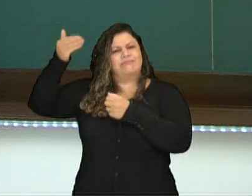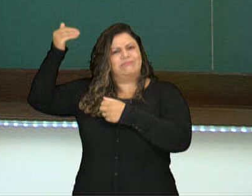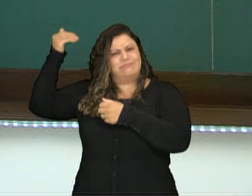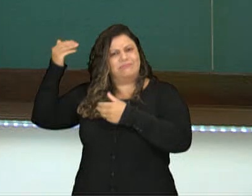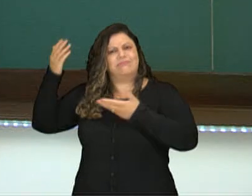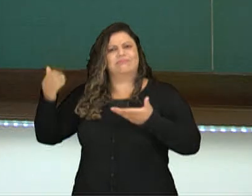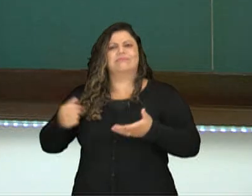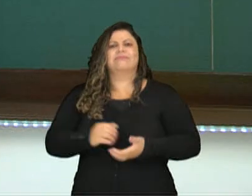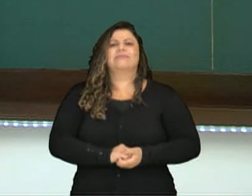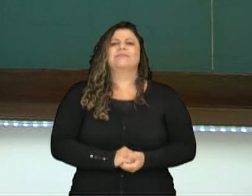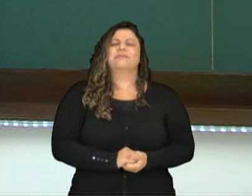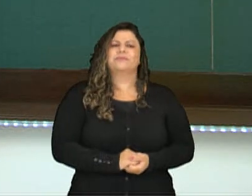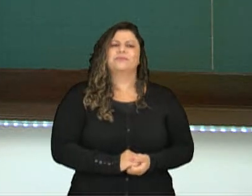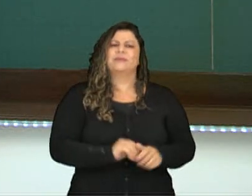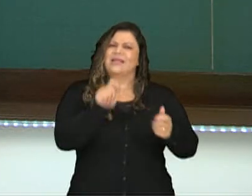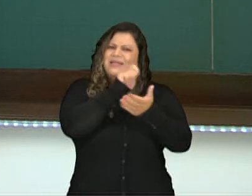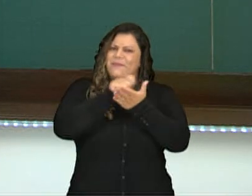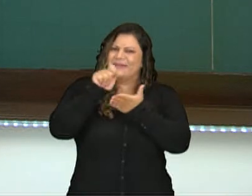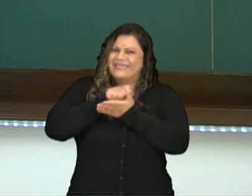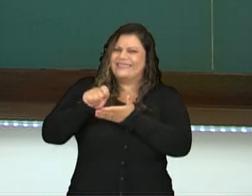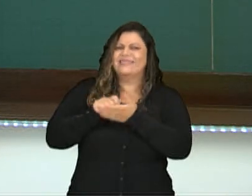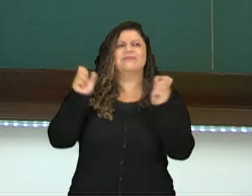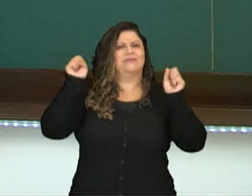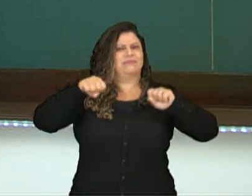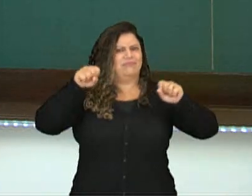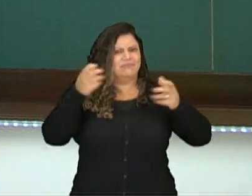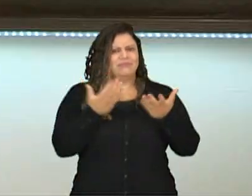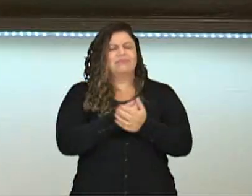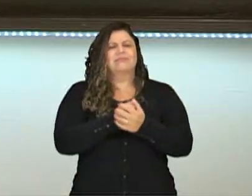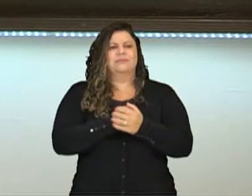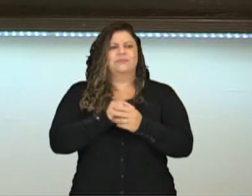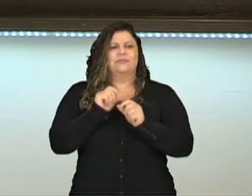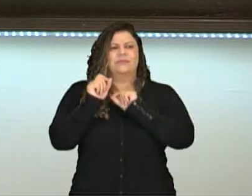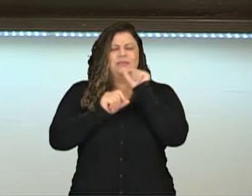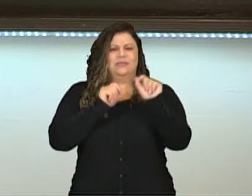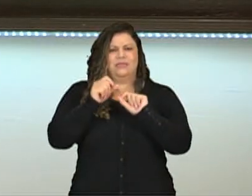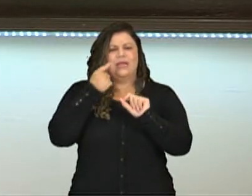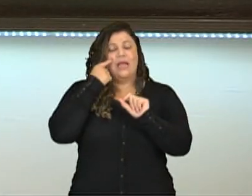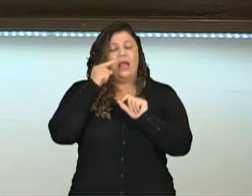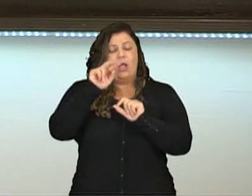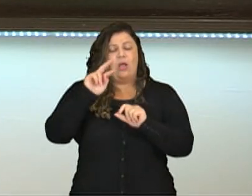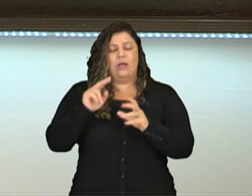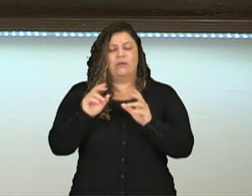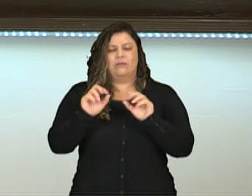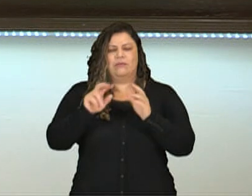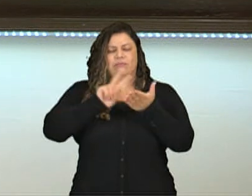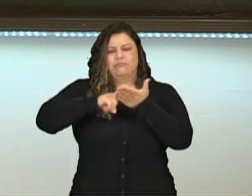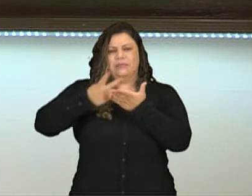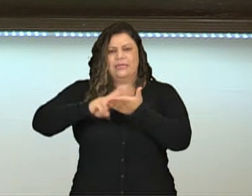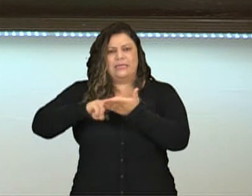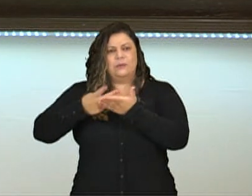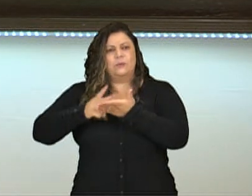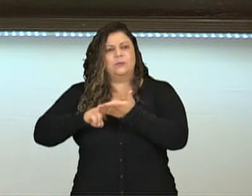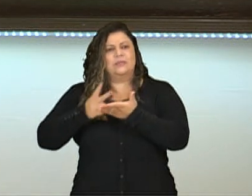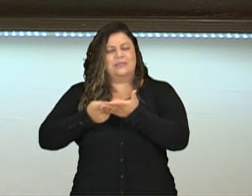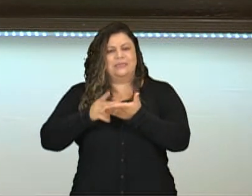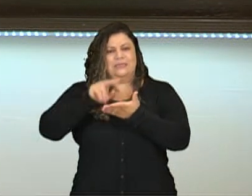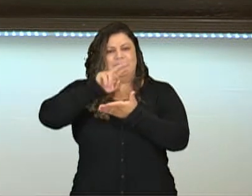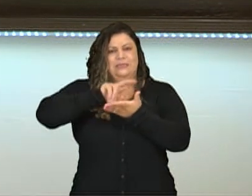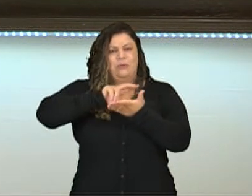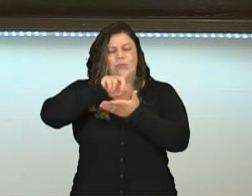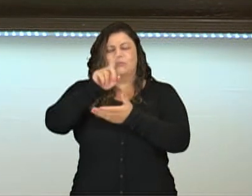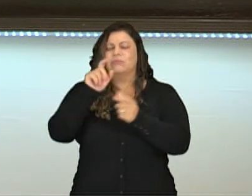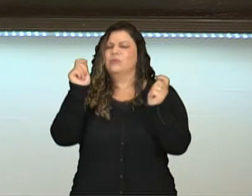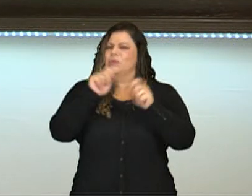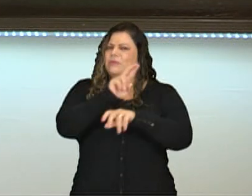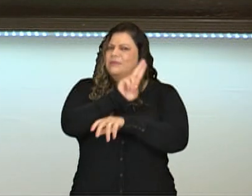escrever? Dá para vocês se divertirem na internet. Coloquem lá hieróglifo, coloquem lá tradução em hieróglifo, dá para você escrever o nome de